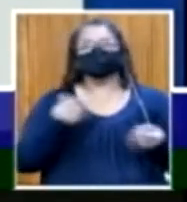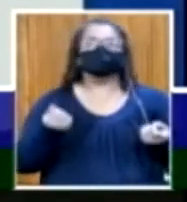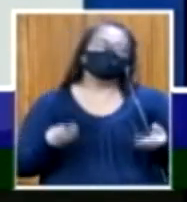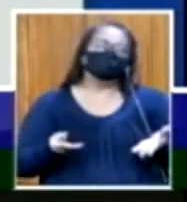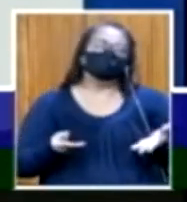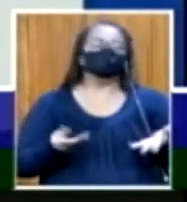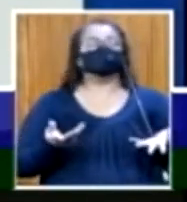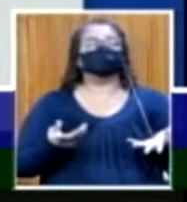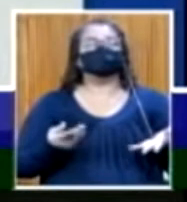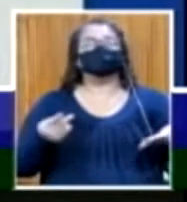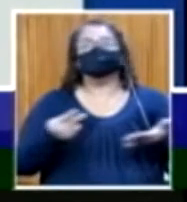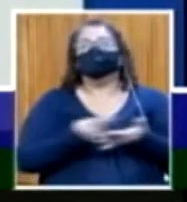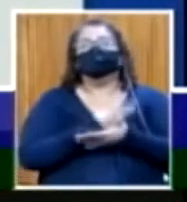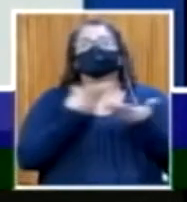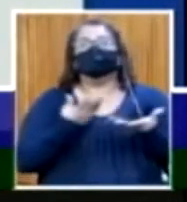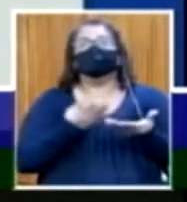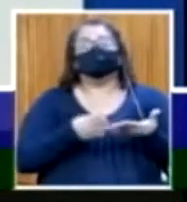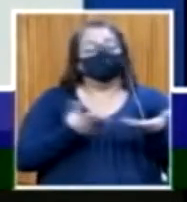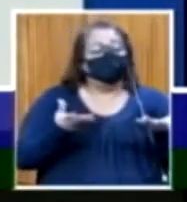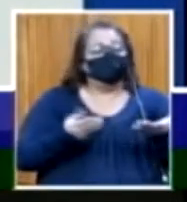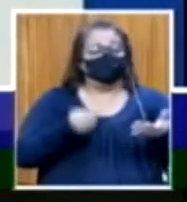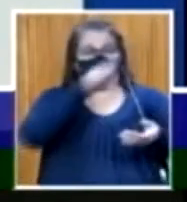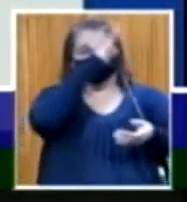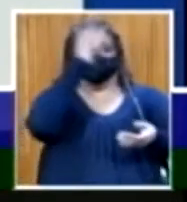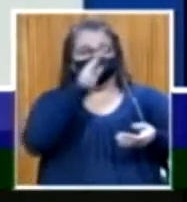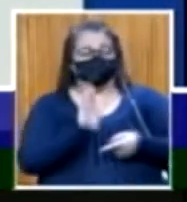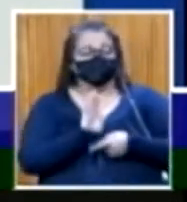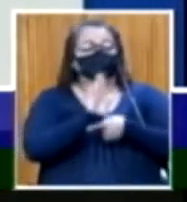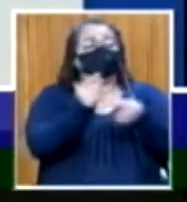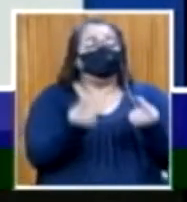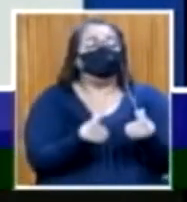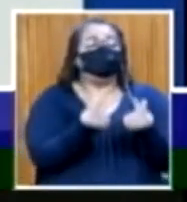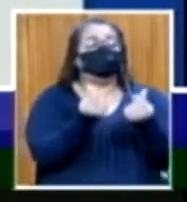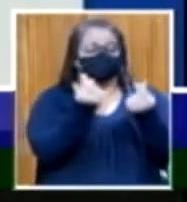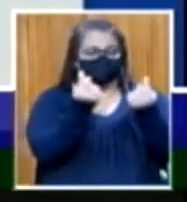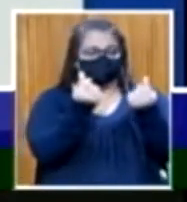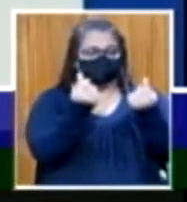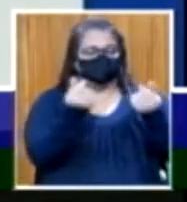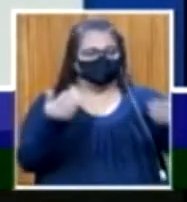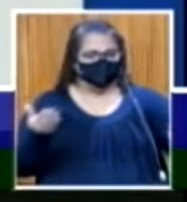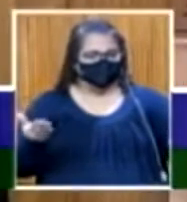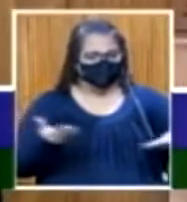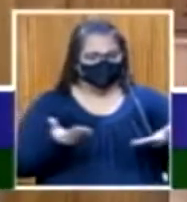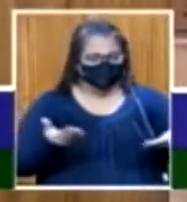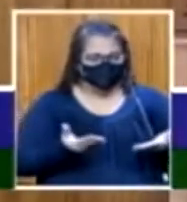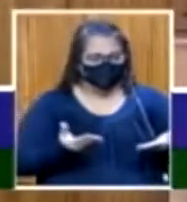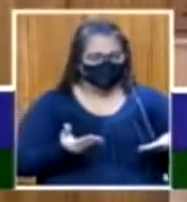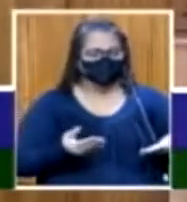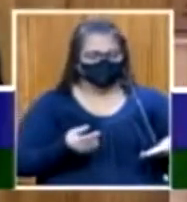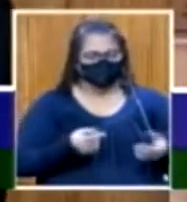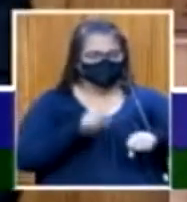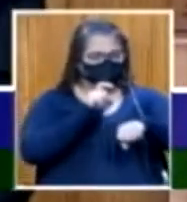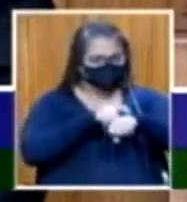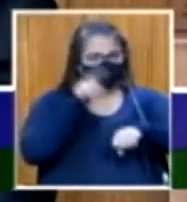e acontecerá em outros casos, a fuga de investimentos do país. num momento delicado como nós estamos